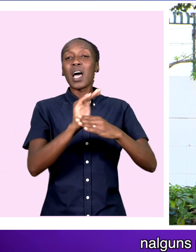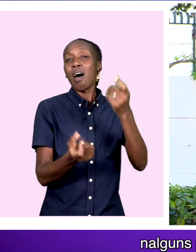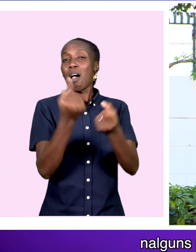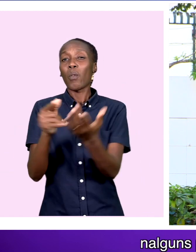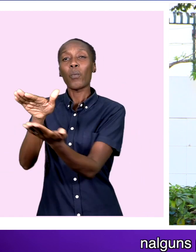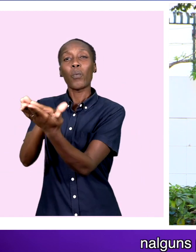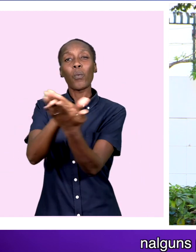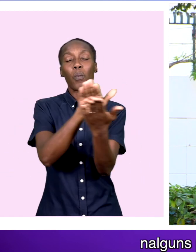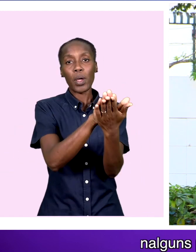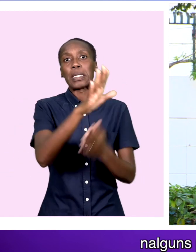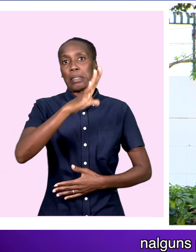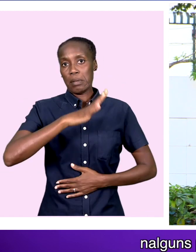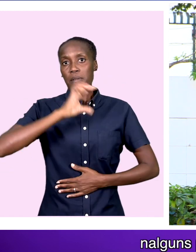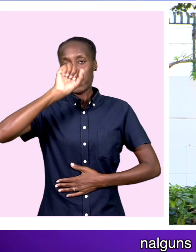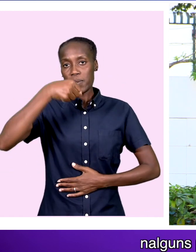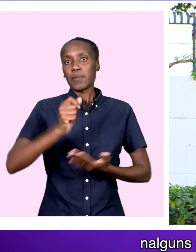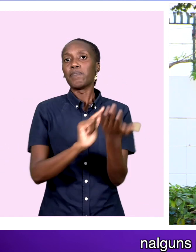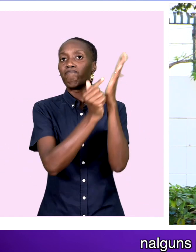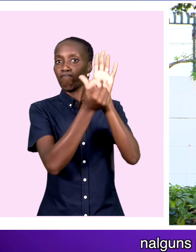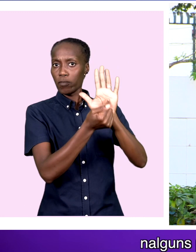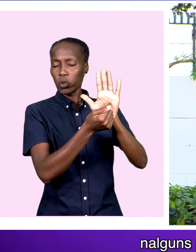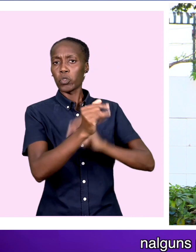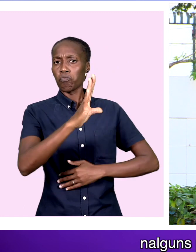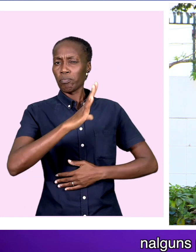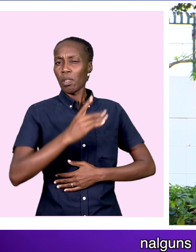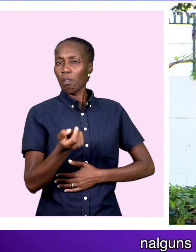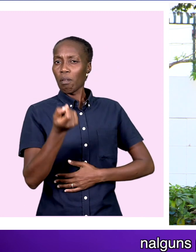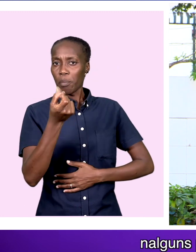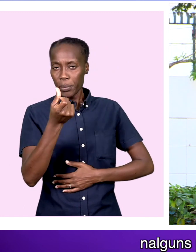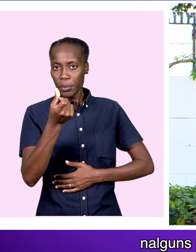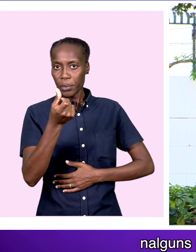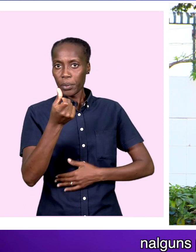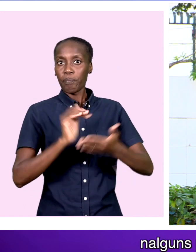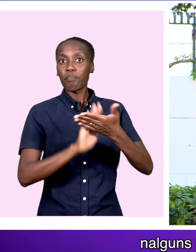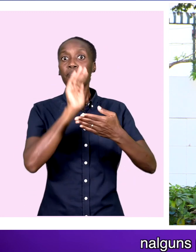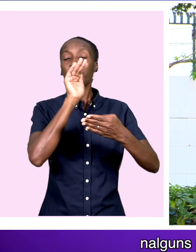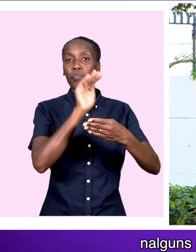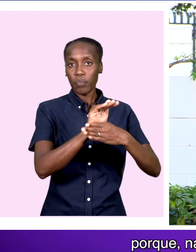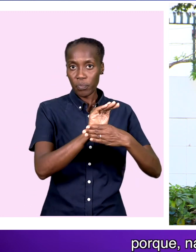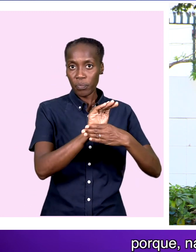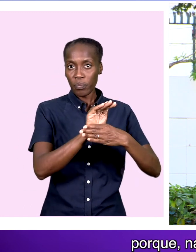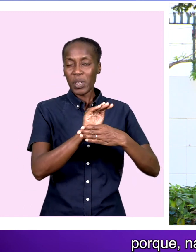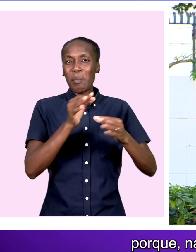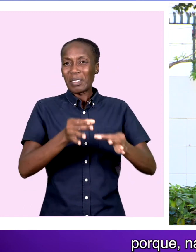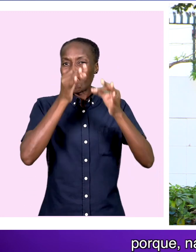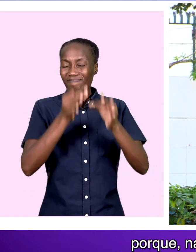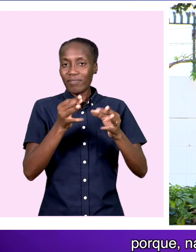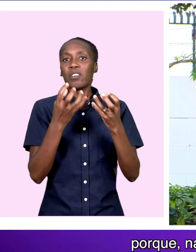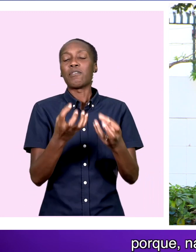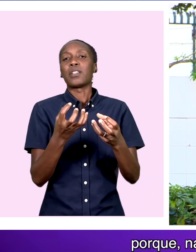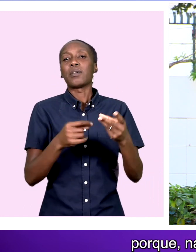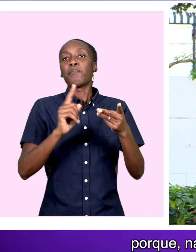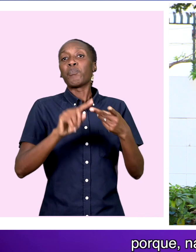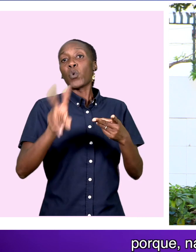sim que tem um pouco, mas não na efetividade, porque alguns postos